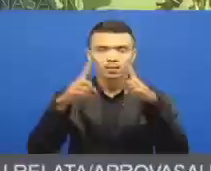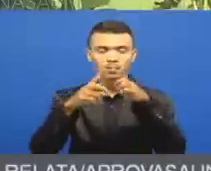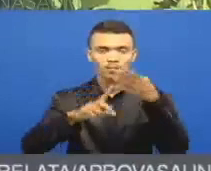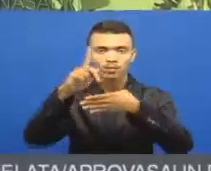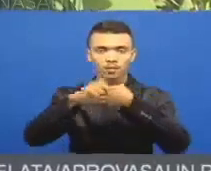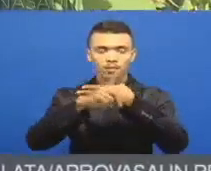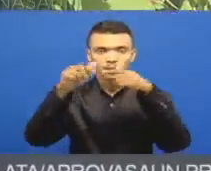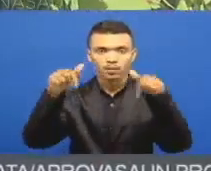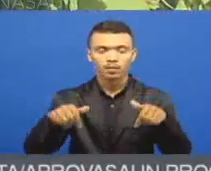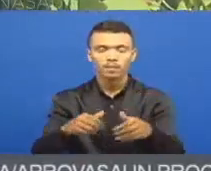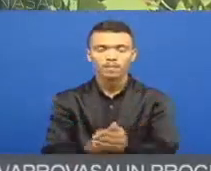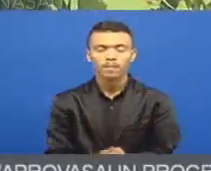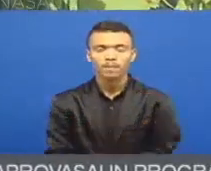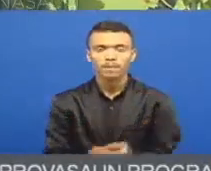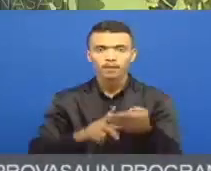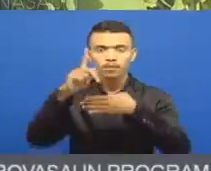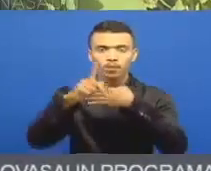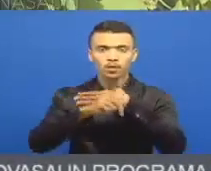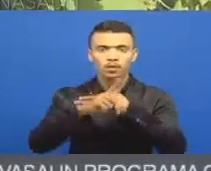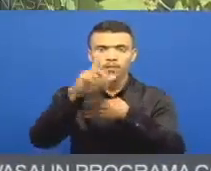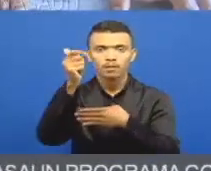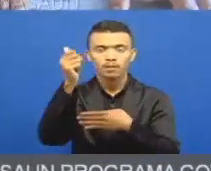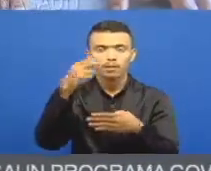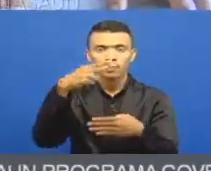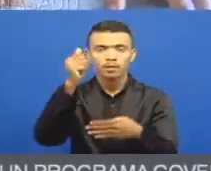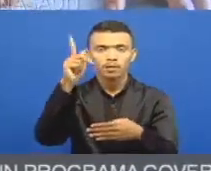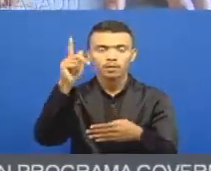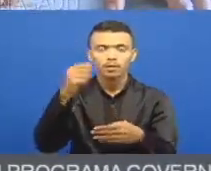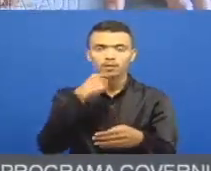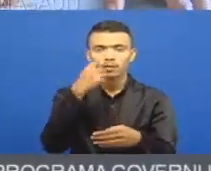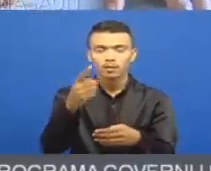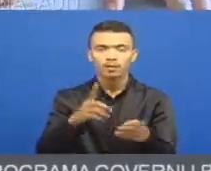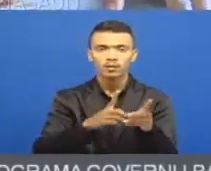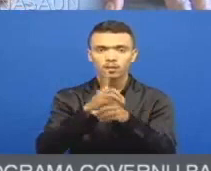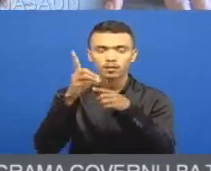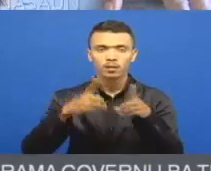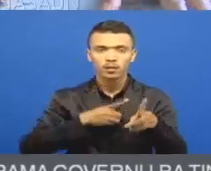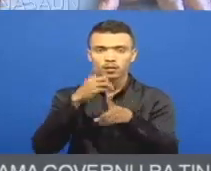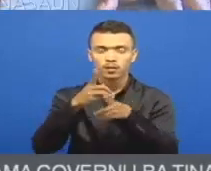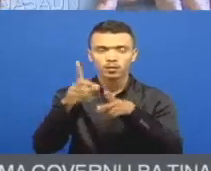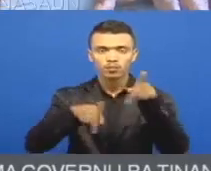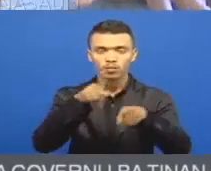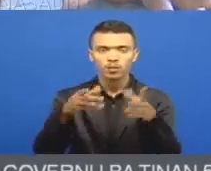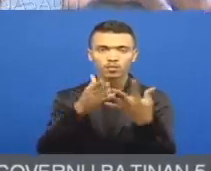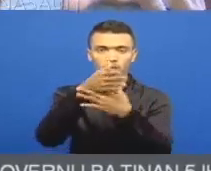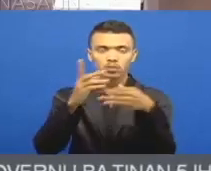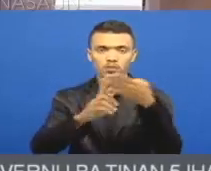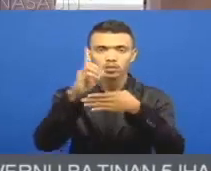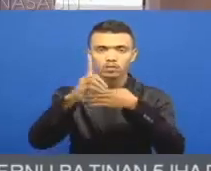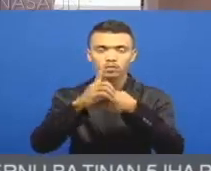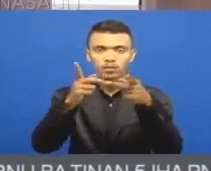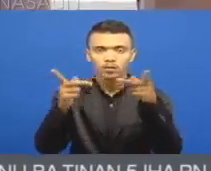idane. Enquanto o oficial programa monitorização Hakaktuir, ato garante direito povo niamba acesso de desenvolvimento ba setor